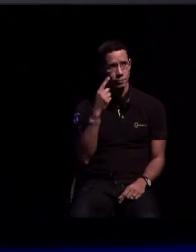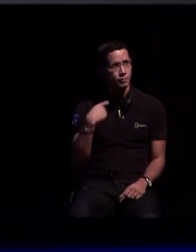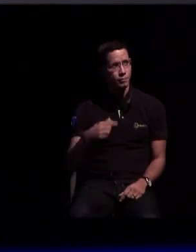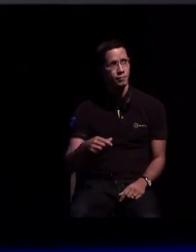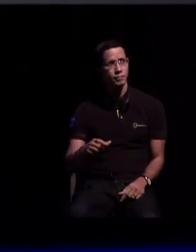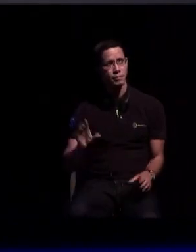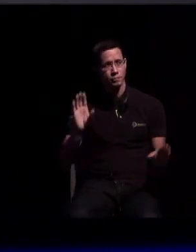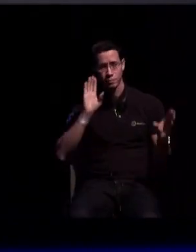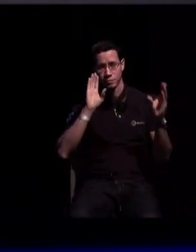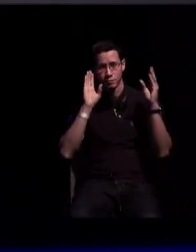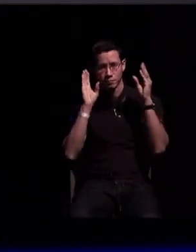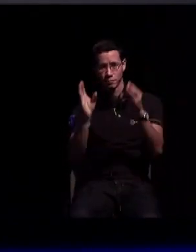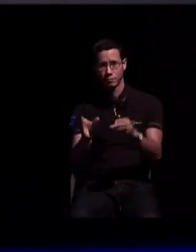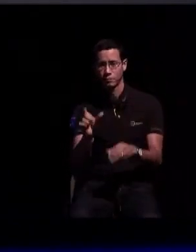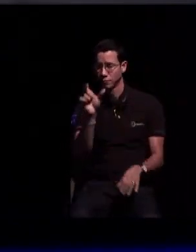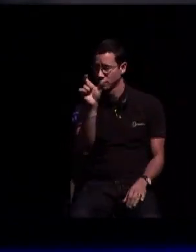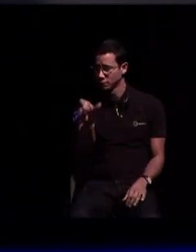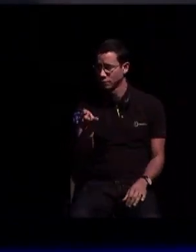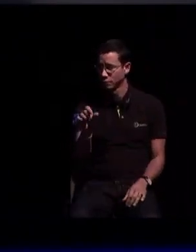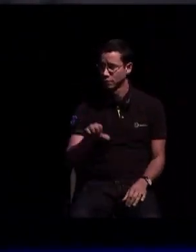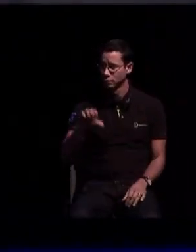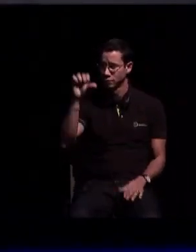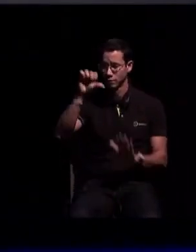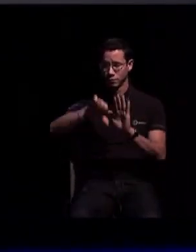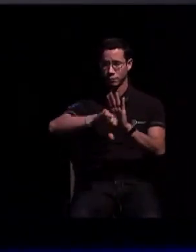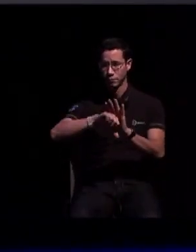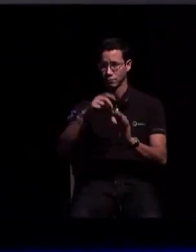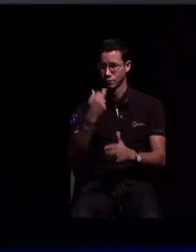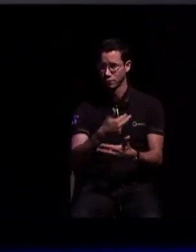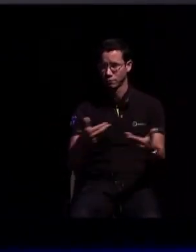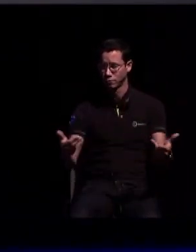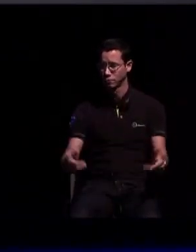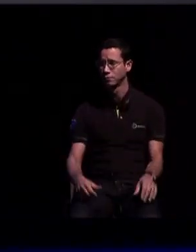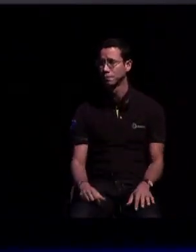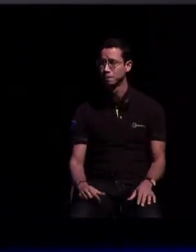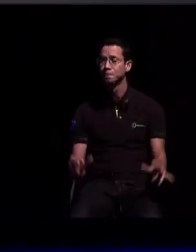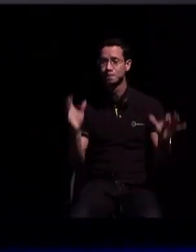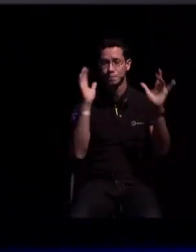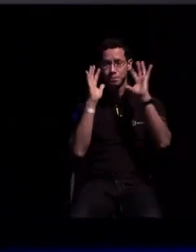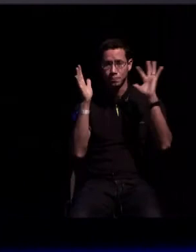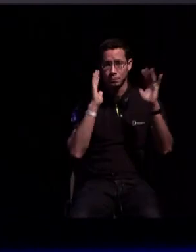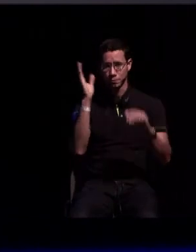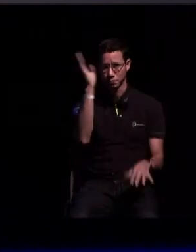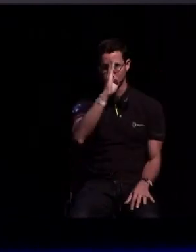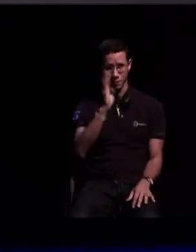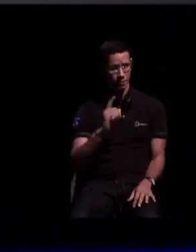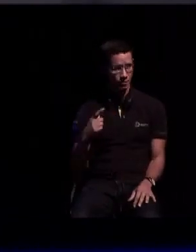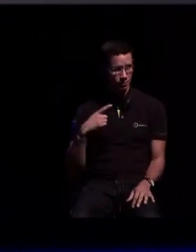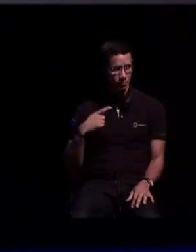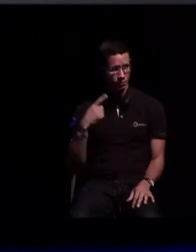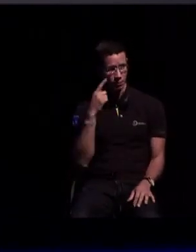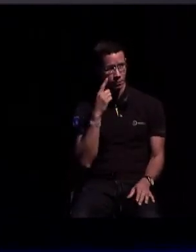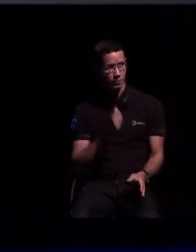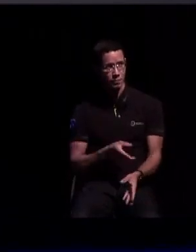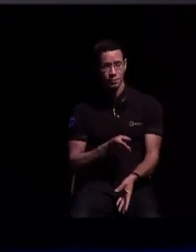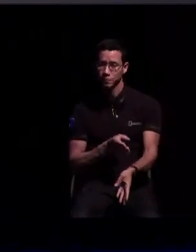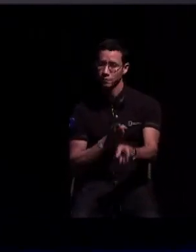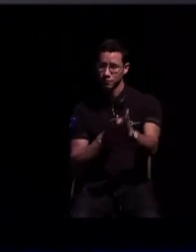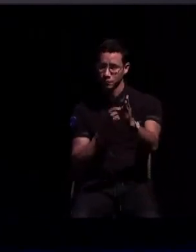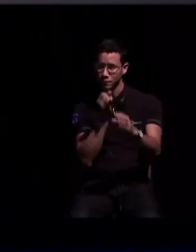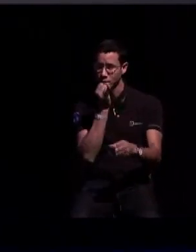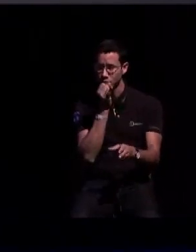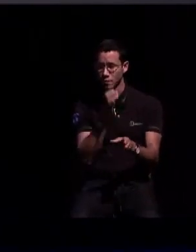né? Bode expiatório do... eu penso muito que o Brasil tem uma... Você tem que ver a trajetória num